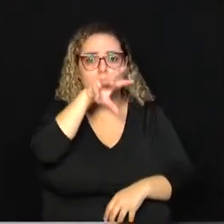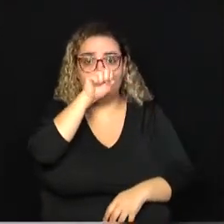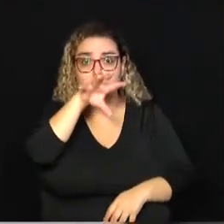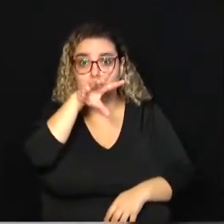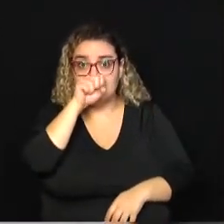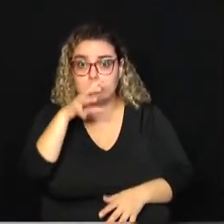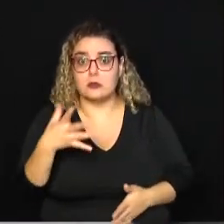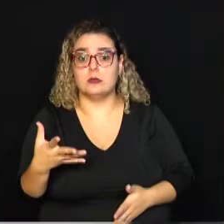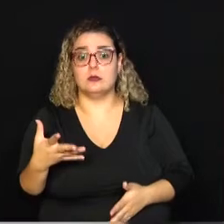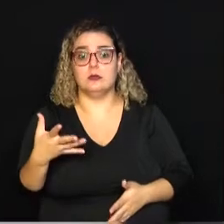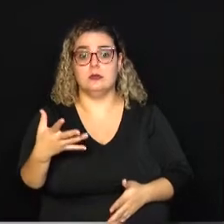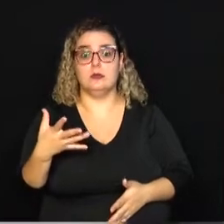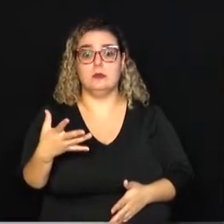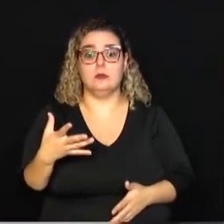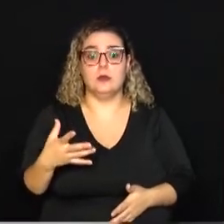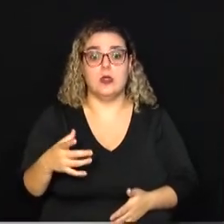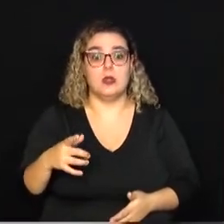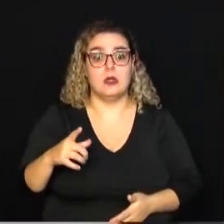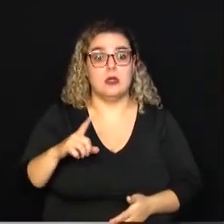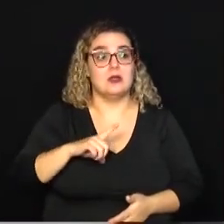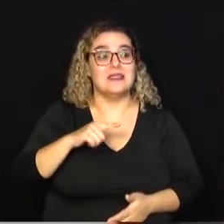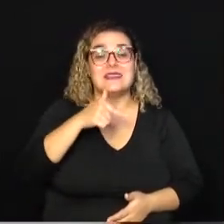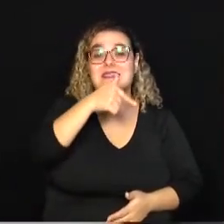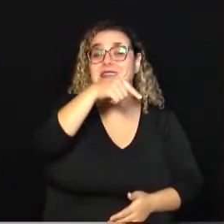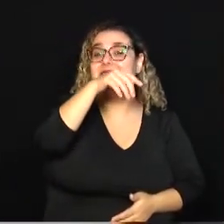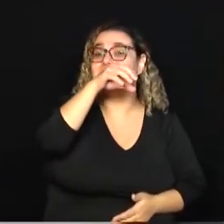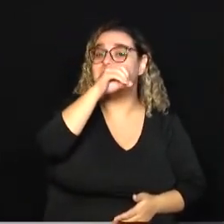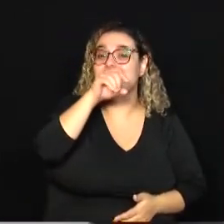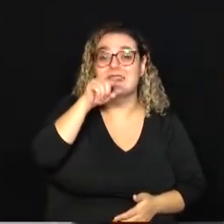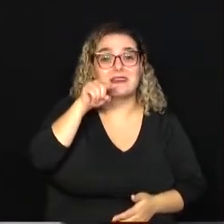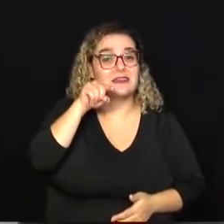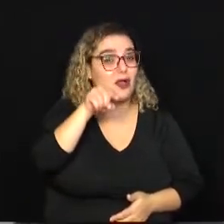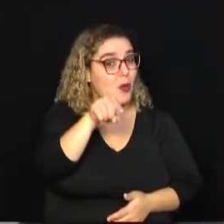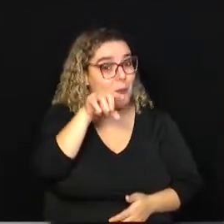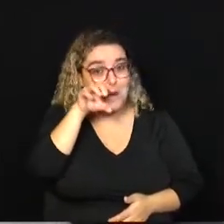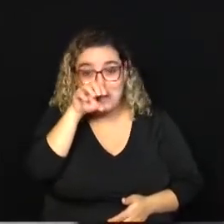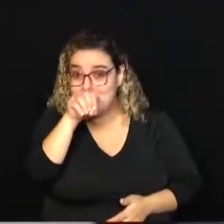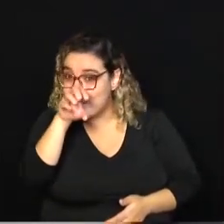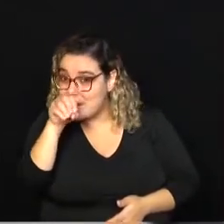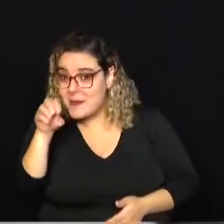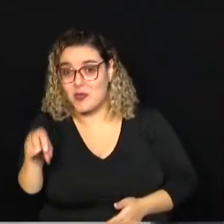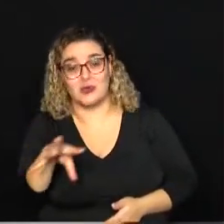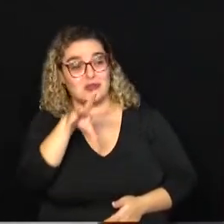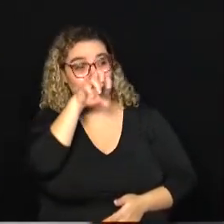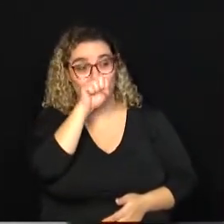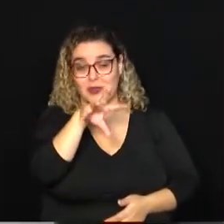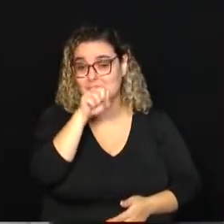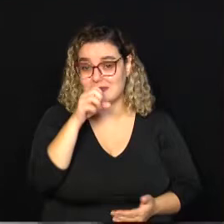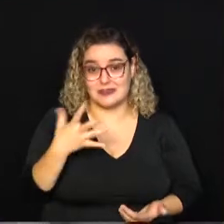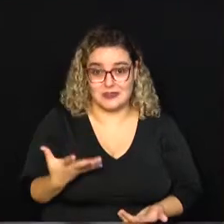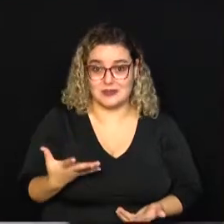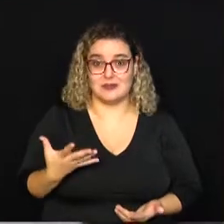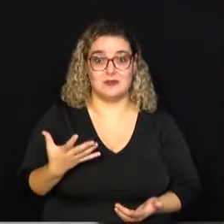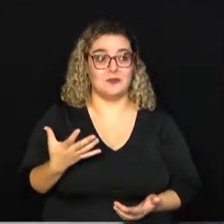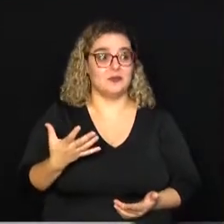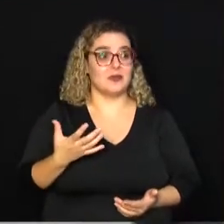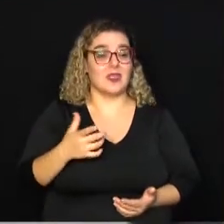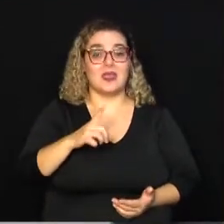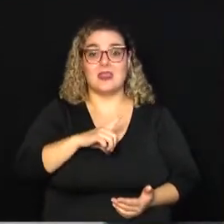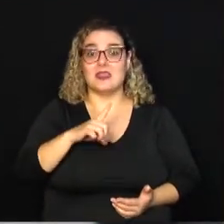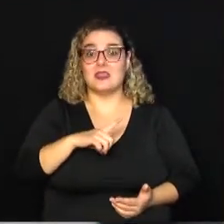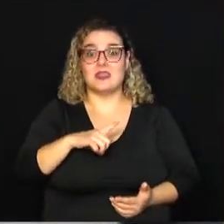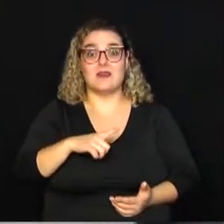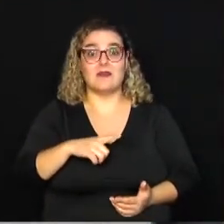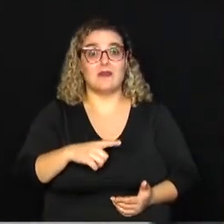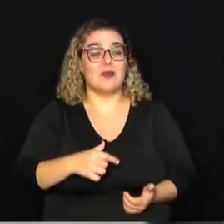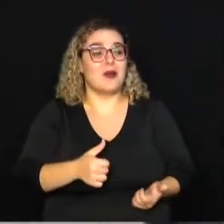hospitalar por dia, e estava usando 70 mil metros cúbicos de oxigênio por dia, né? Então o déficit foi um déficit altíssimo, né? E